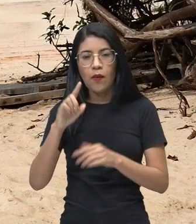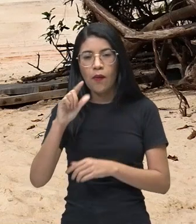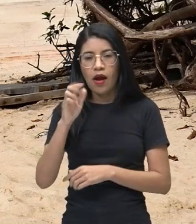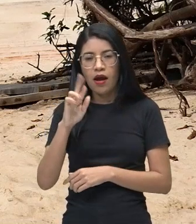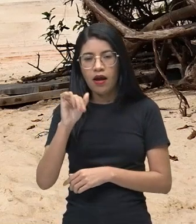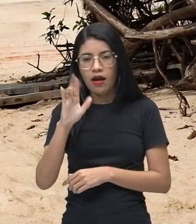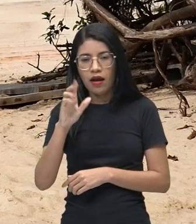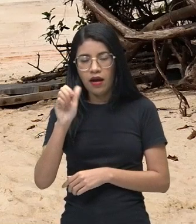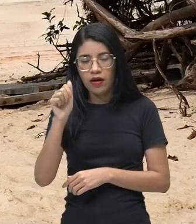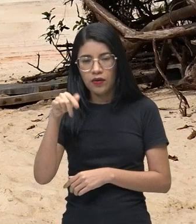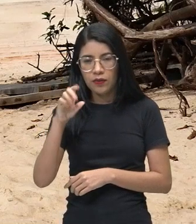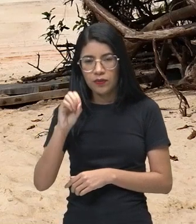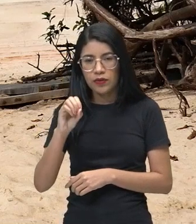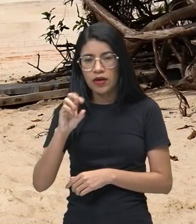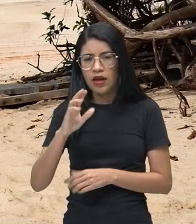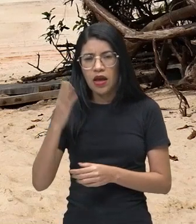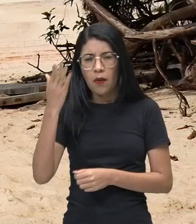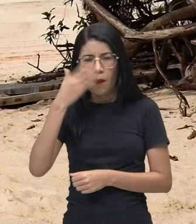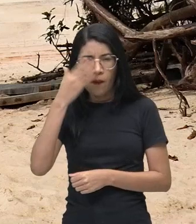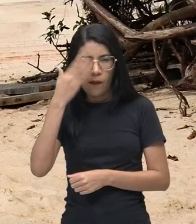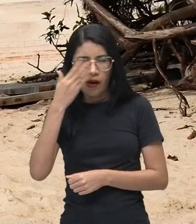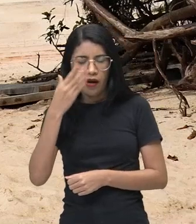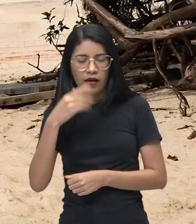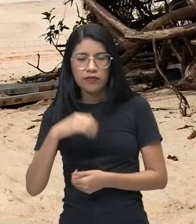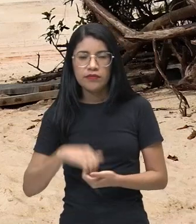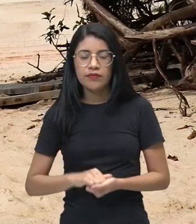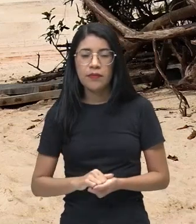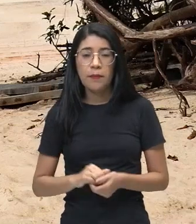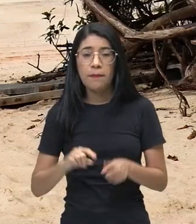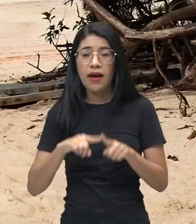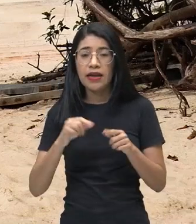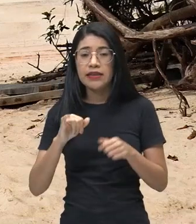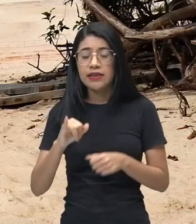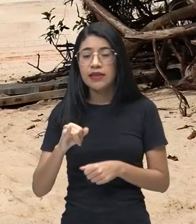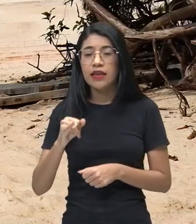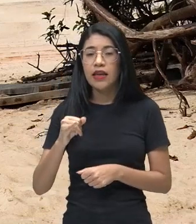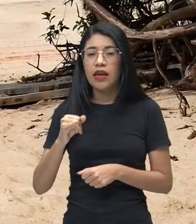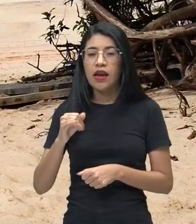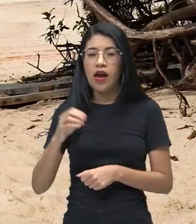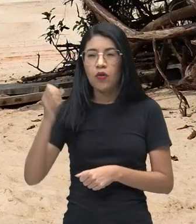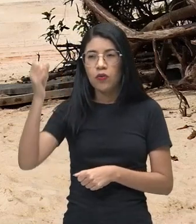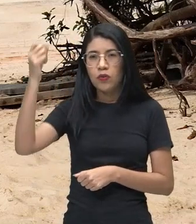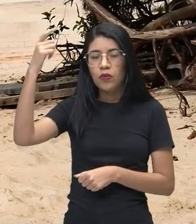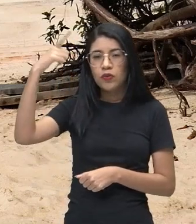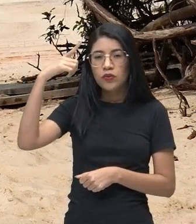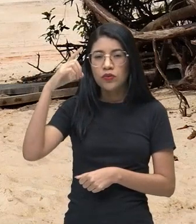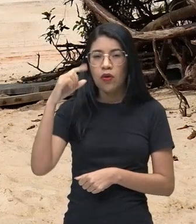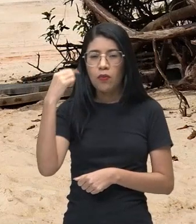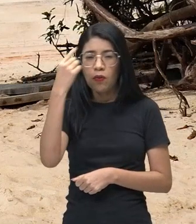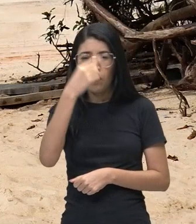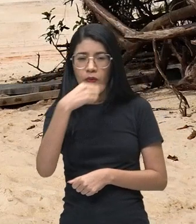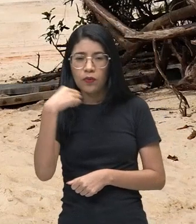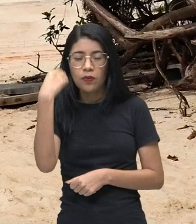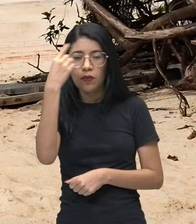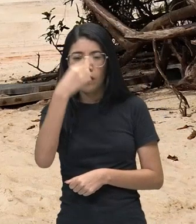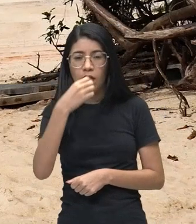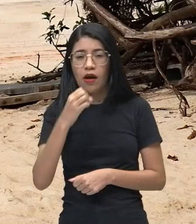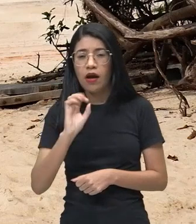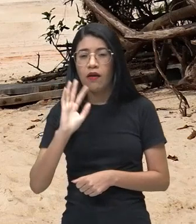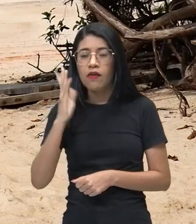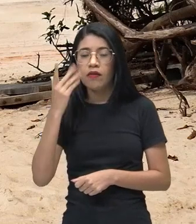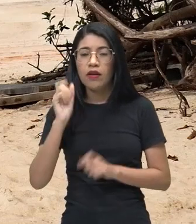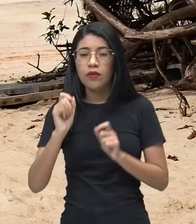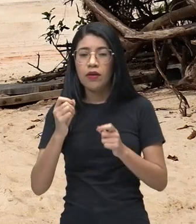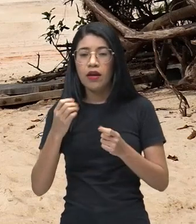esses raios não aparecem, mas se você ficar muito tempo no sol, vai ocorrer um